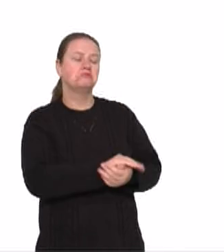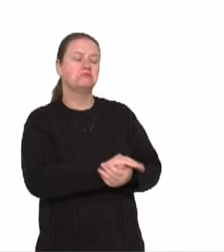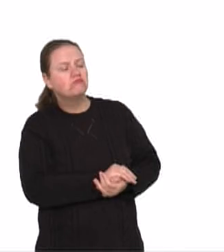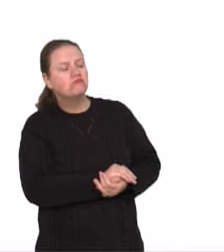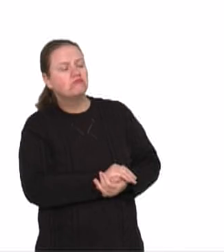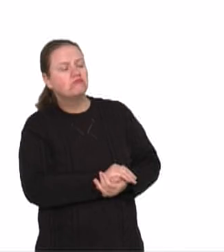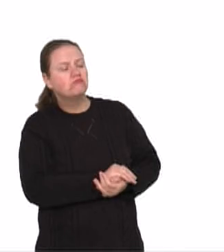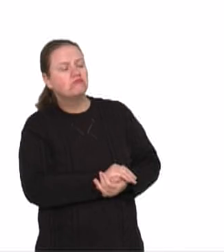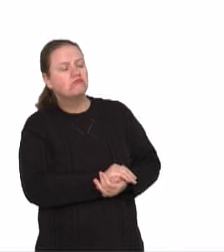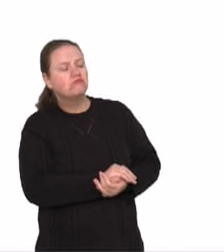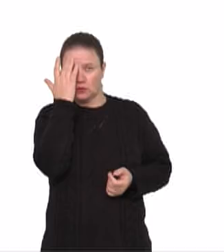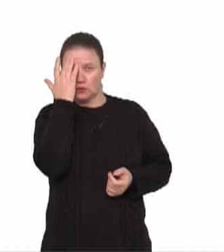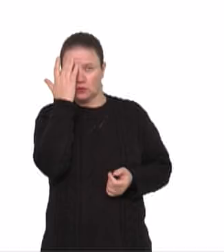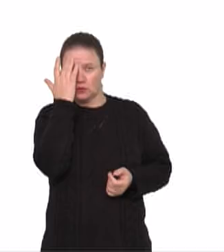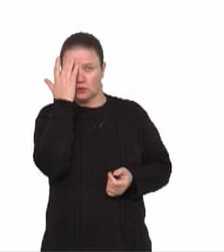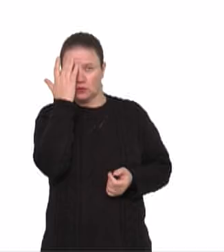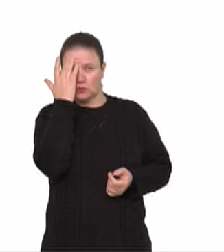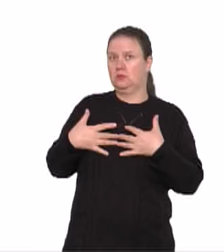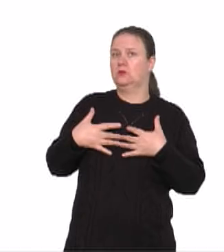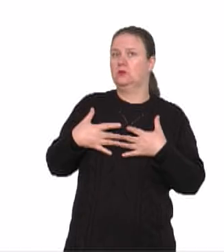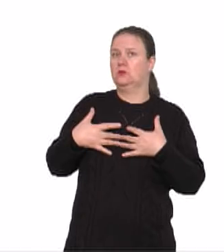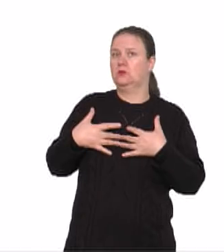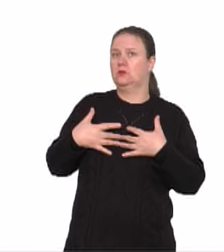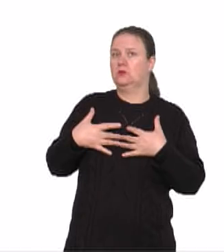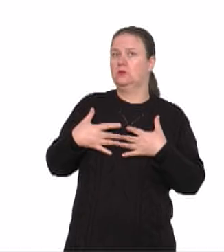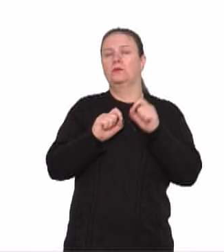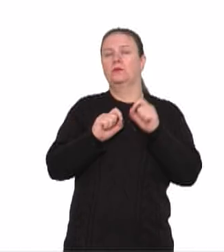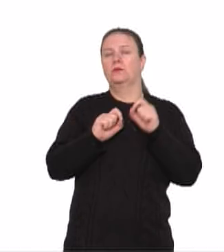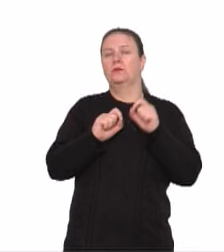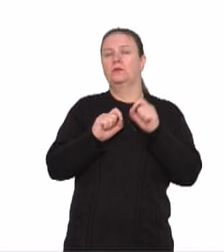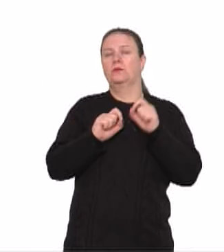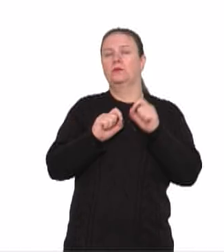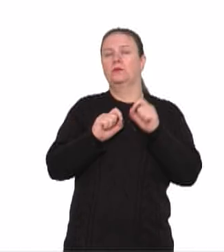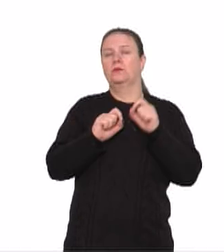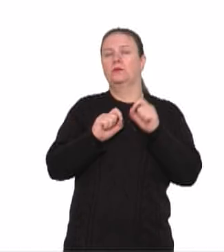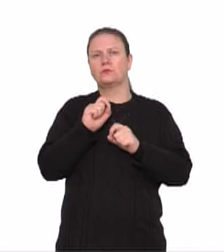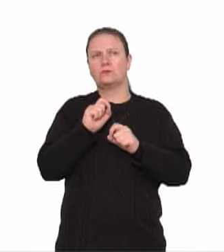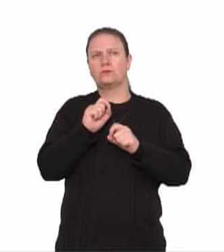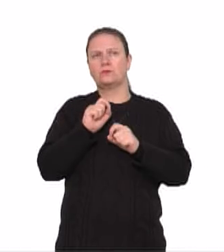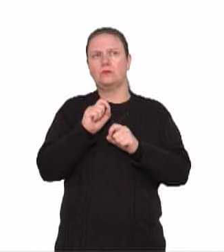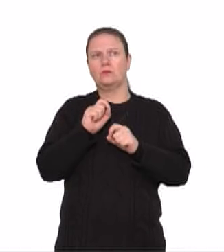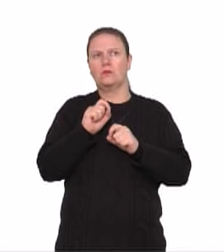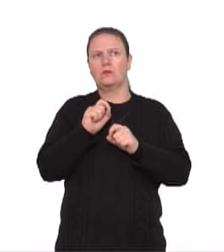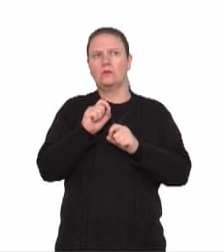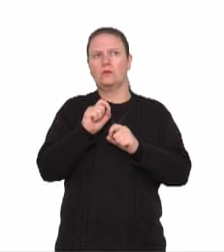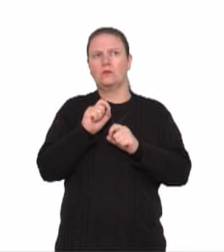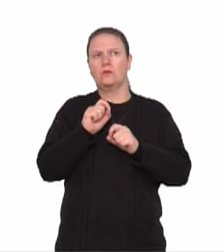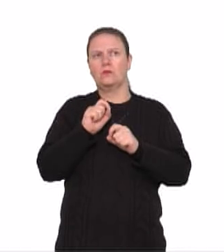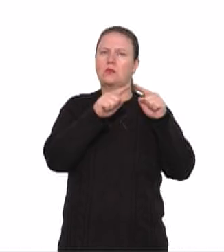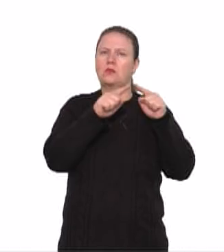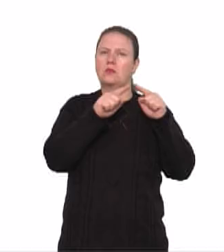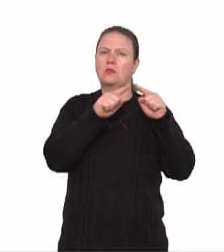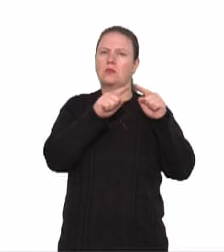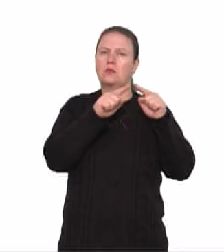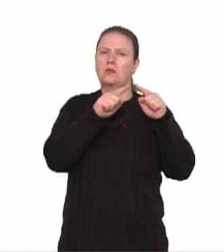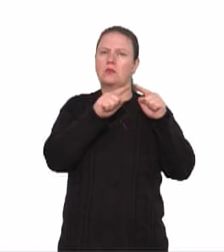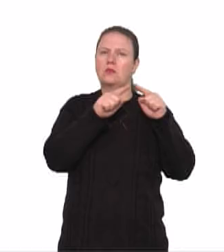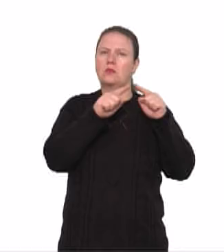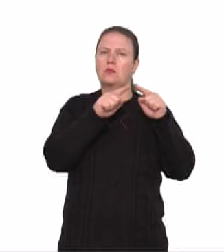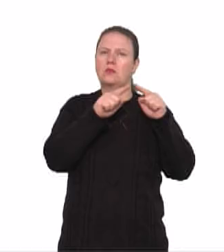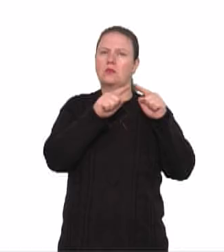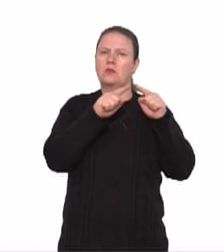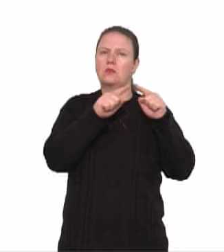ali o discurso direto nos balões. Então, o que que o jogador fala nesse balão de discurso direto? Ele diz